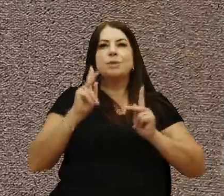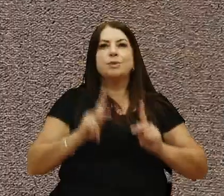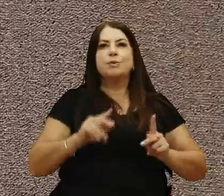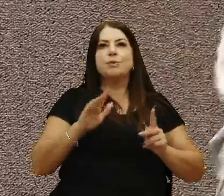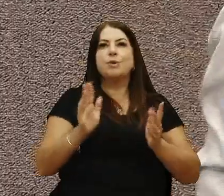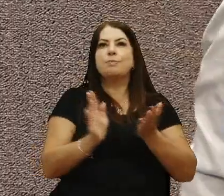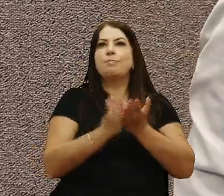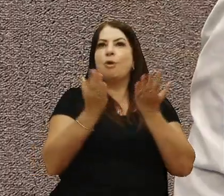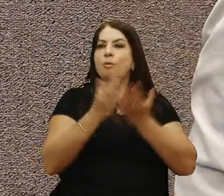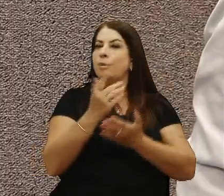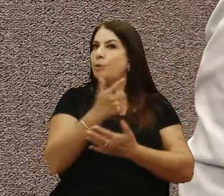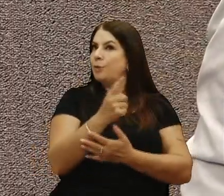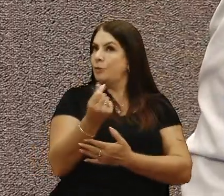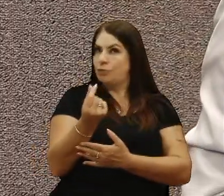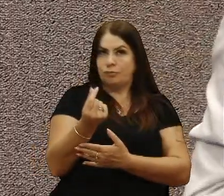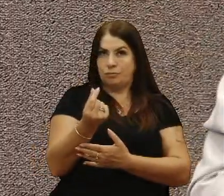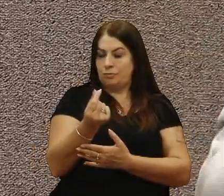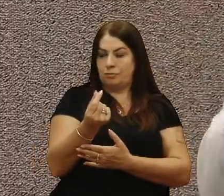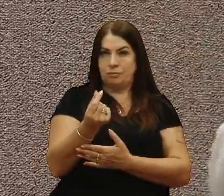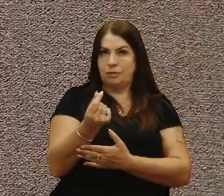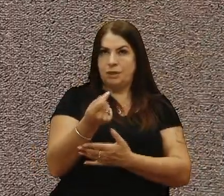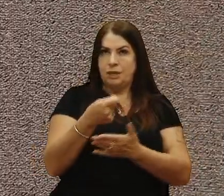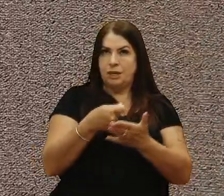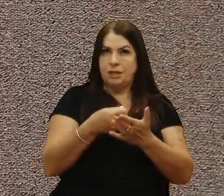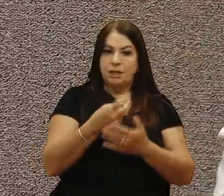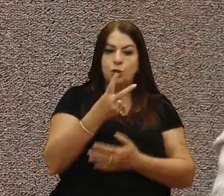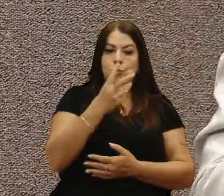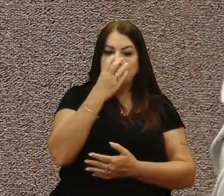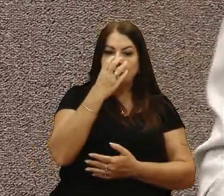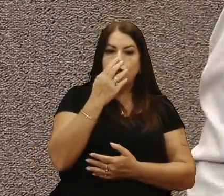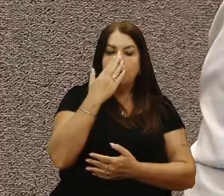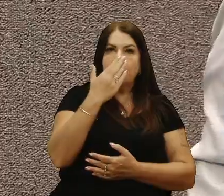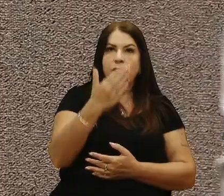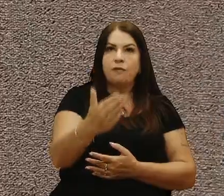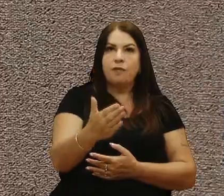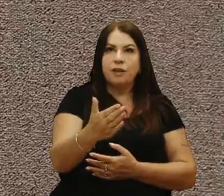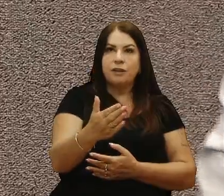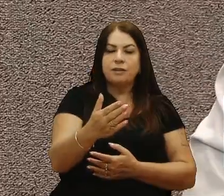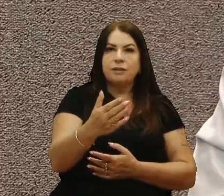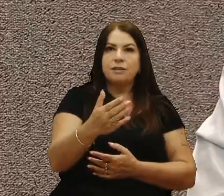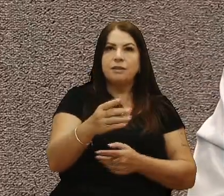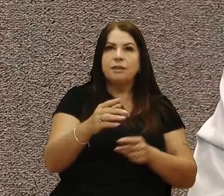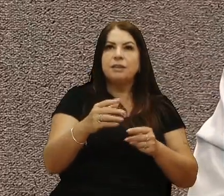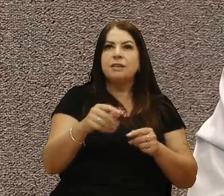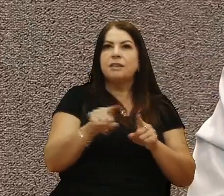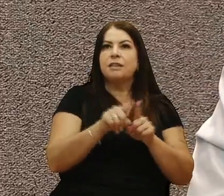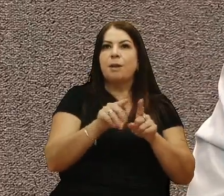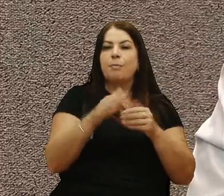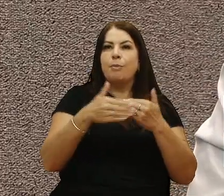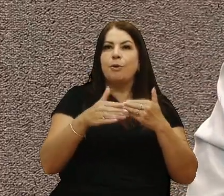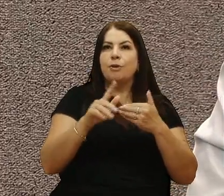sem condições, que tem 2 cachorros na frente da porta com 1 metro de corrente e não dá de comer.